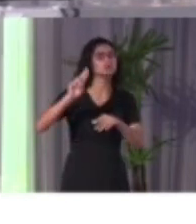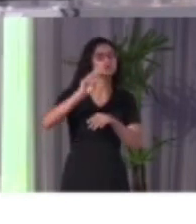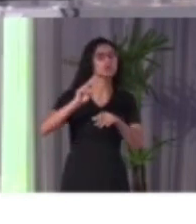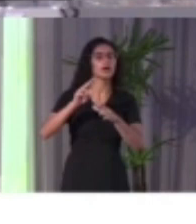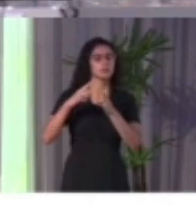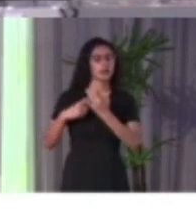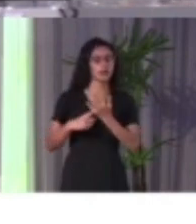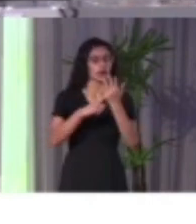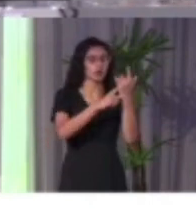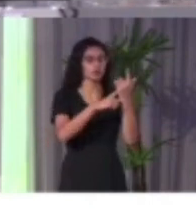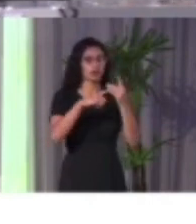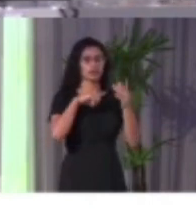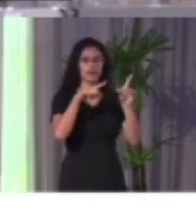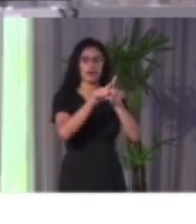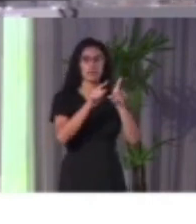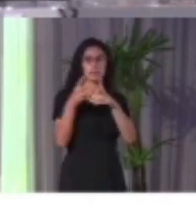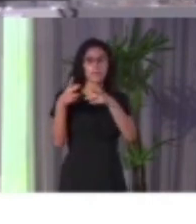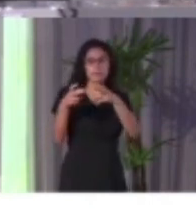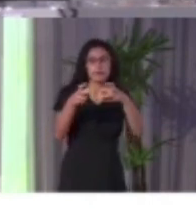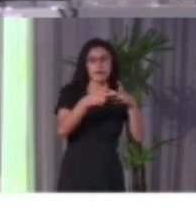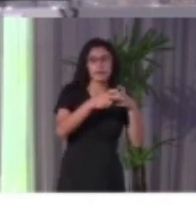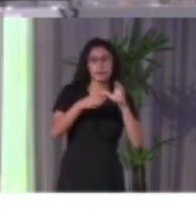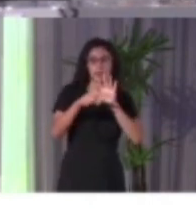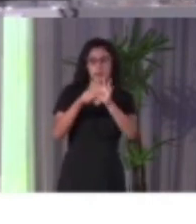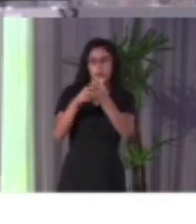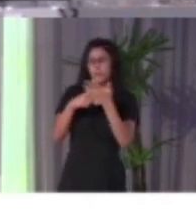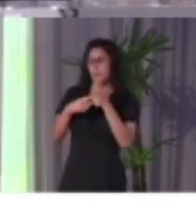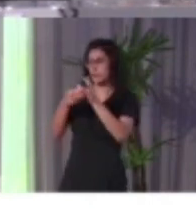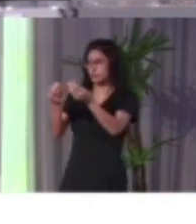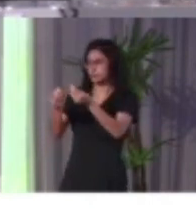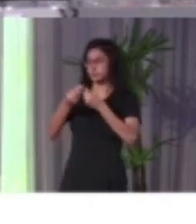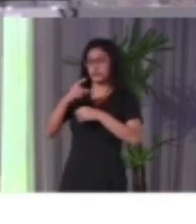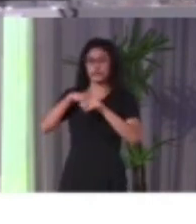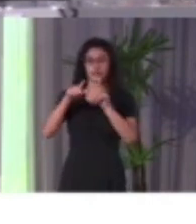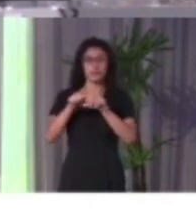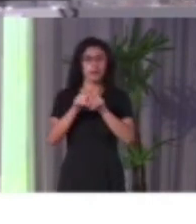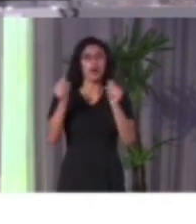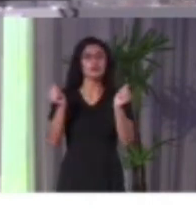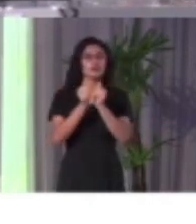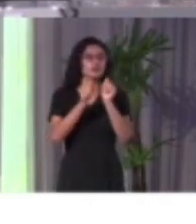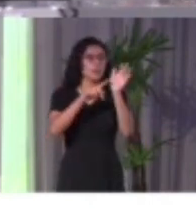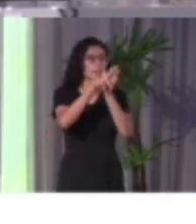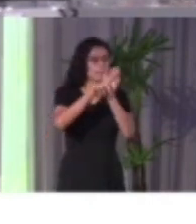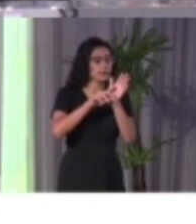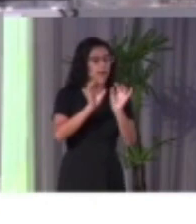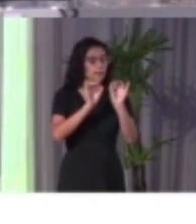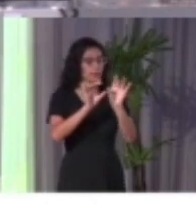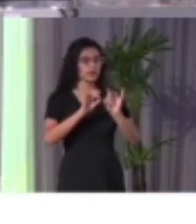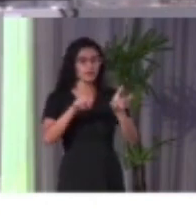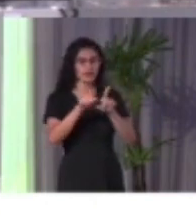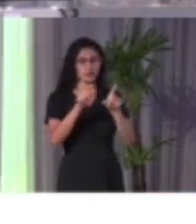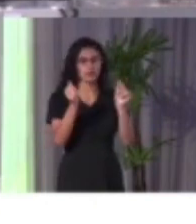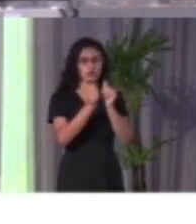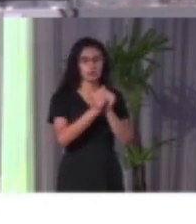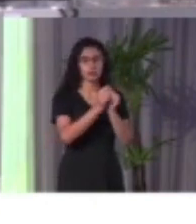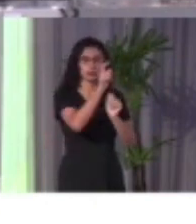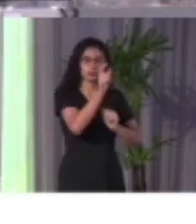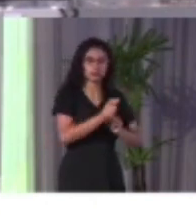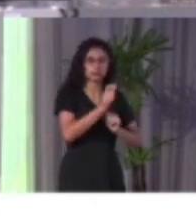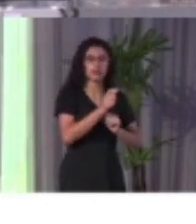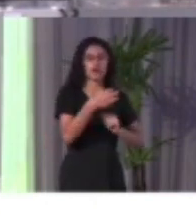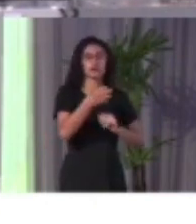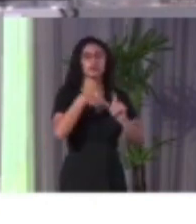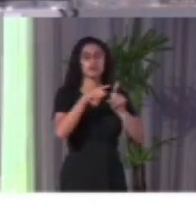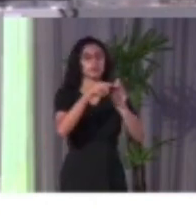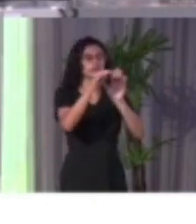pelos tecnologistas para analisar as contribuições recebidas, e aí com um recorte de pesquisa especificamente por pacientes, no